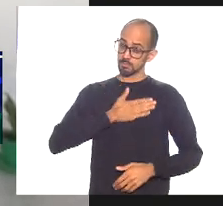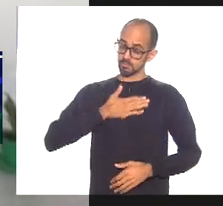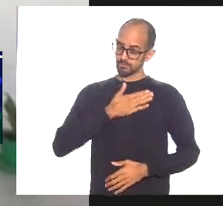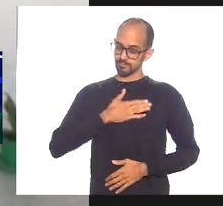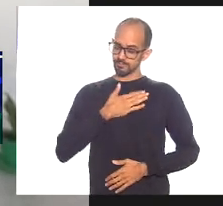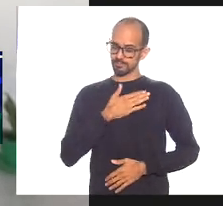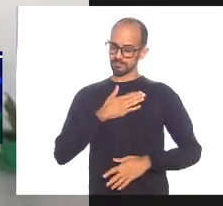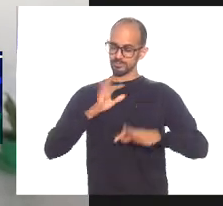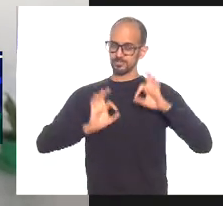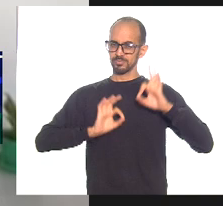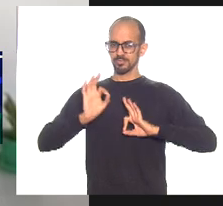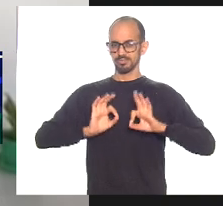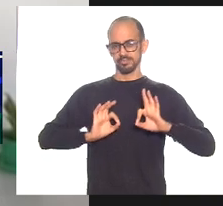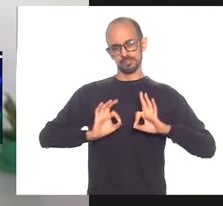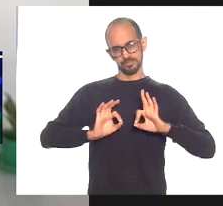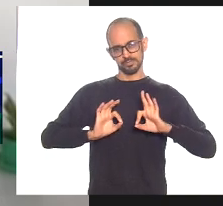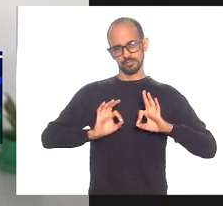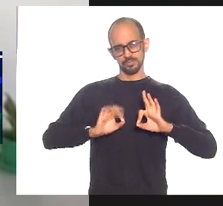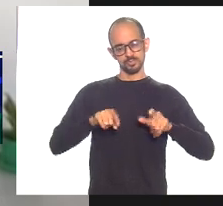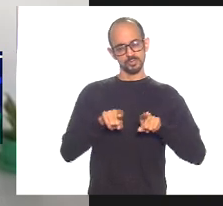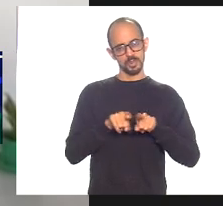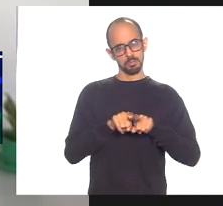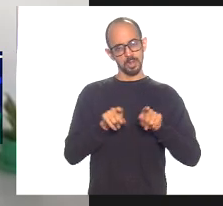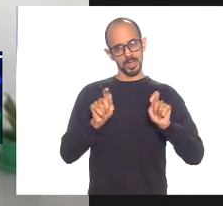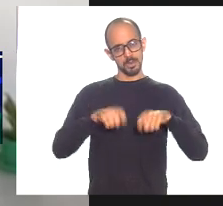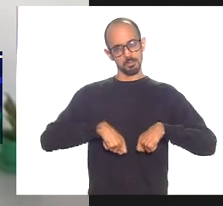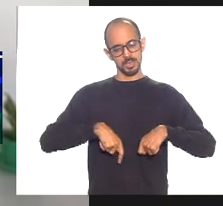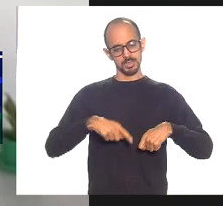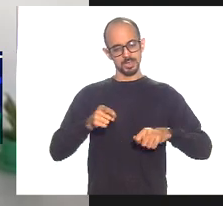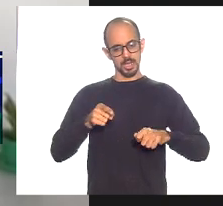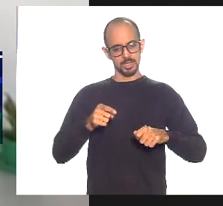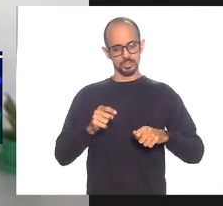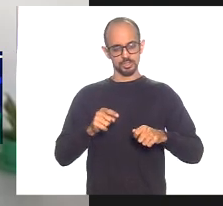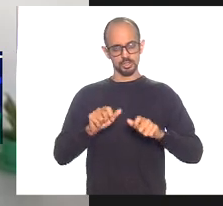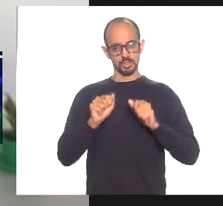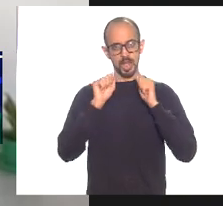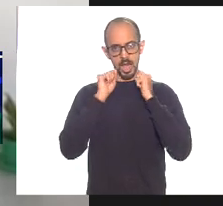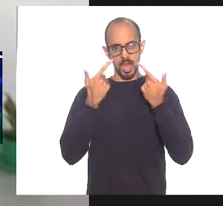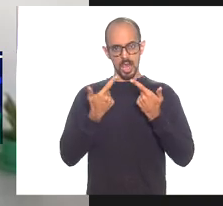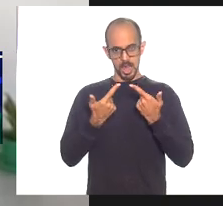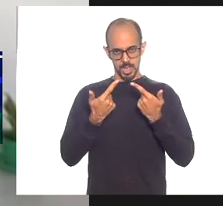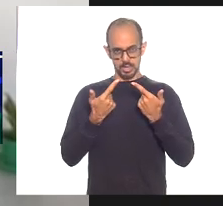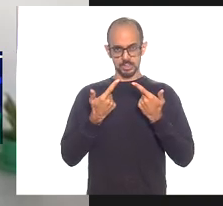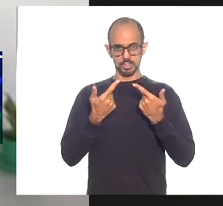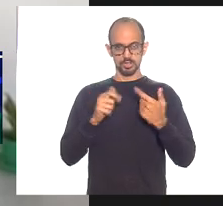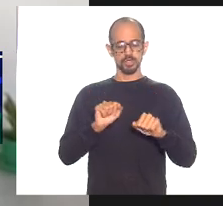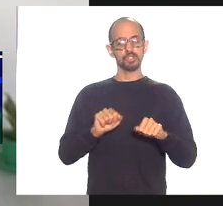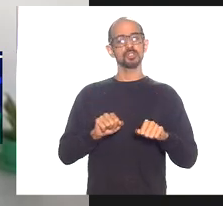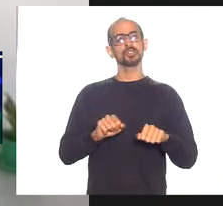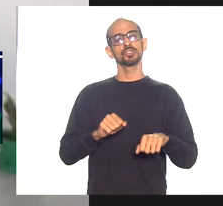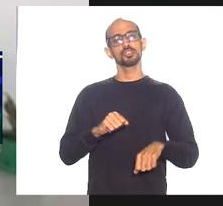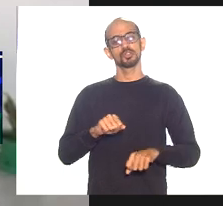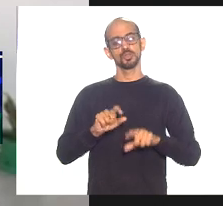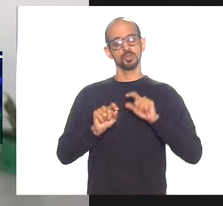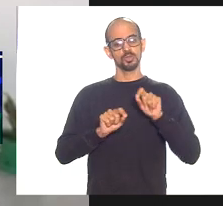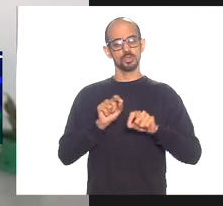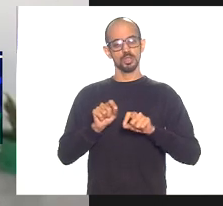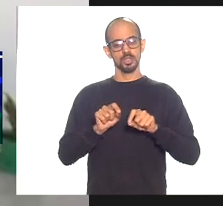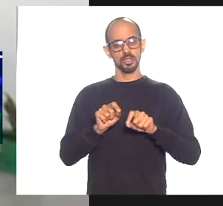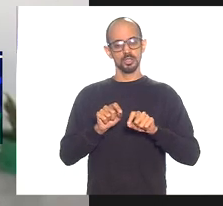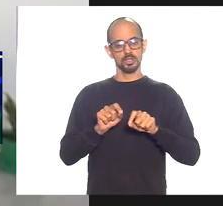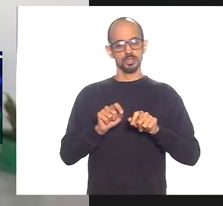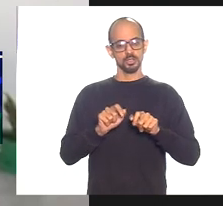com esse projeto da possibilidade de parceria da alerj Assembleia Legislativa do Rio de Oi